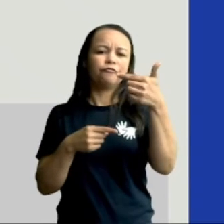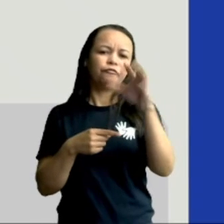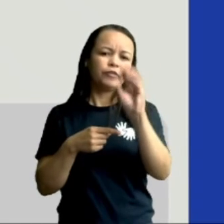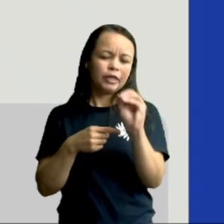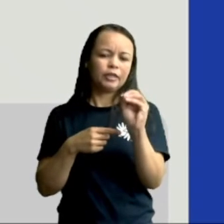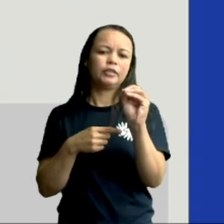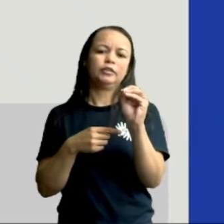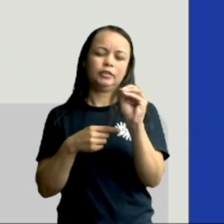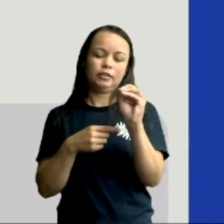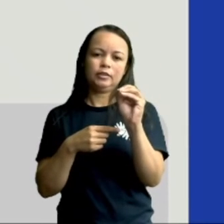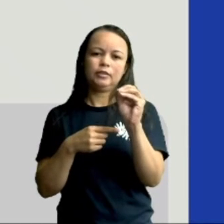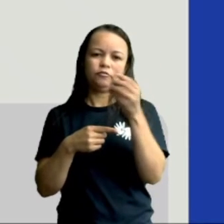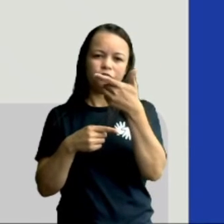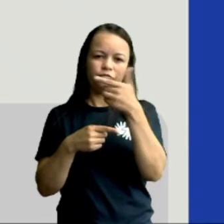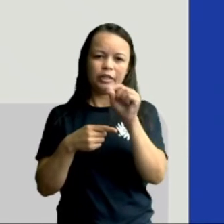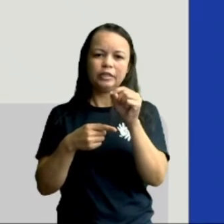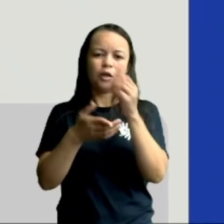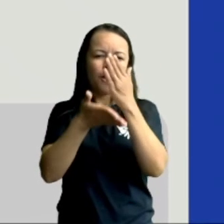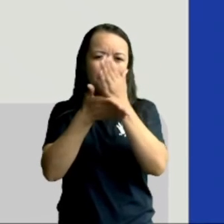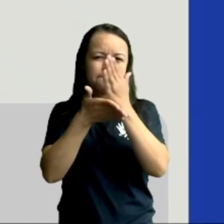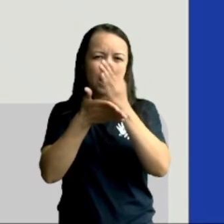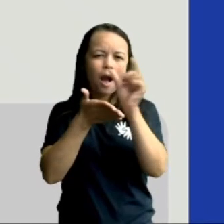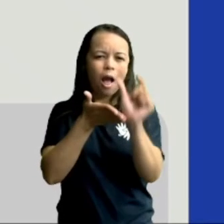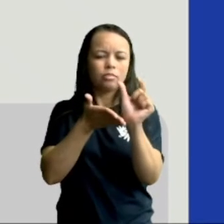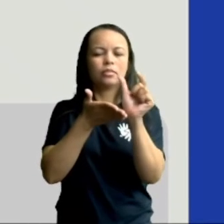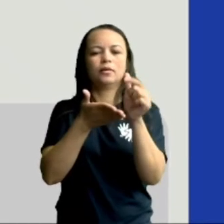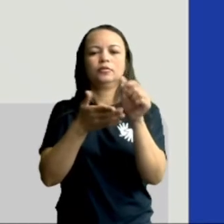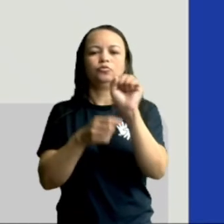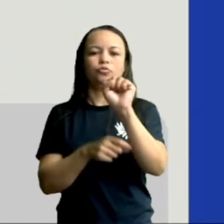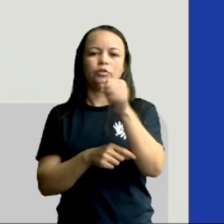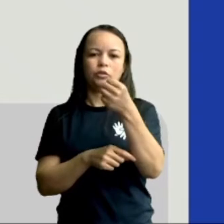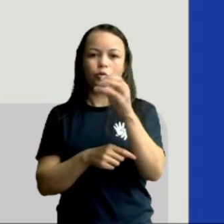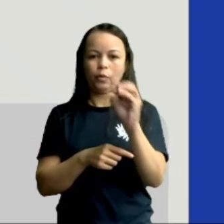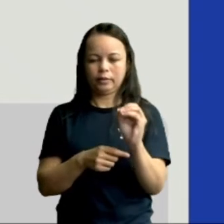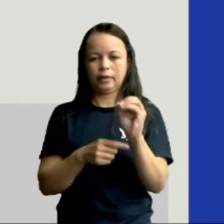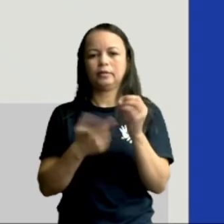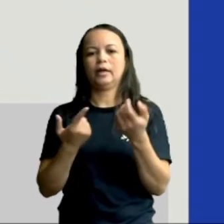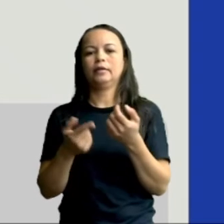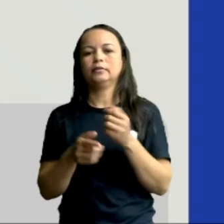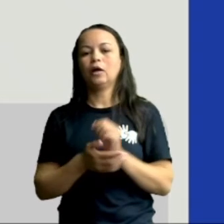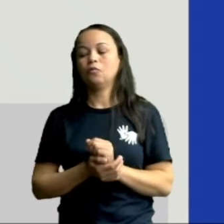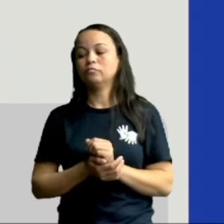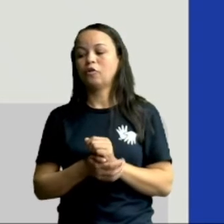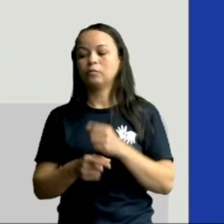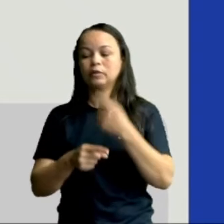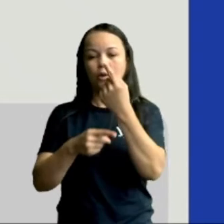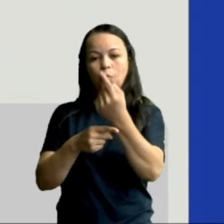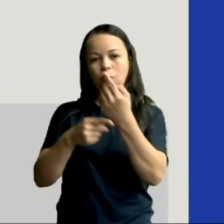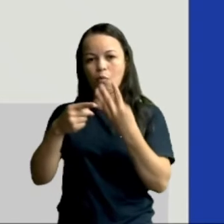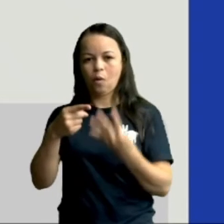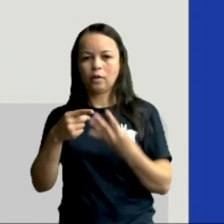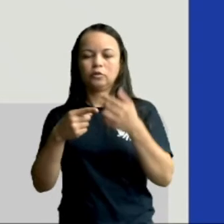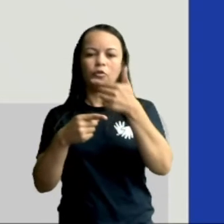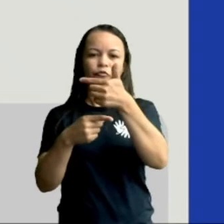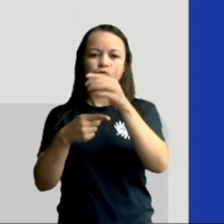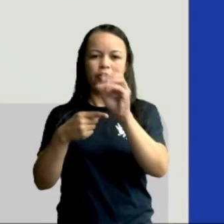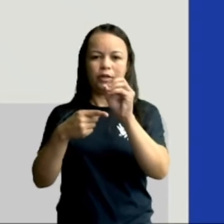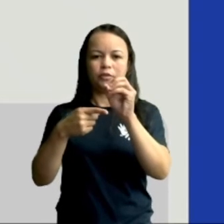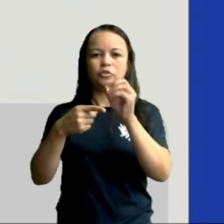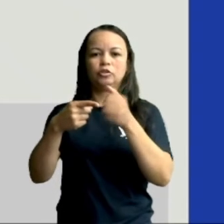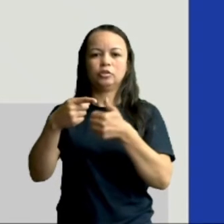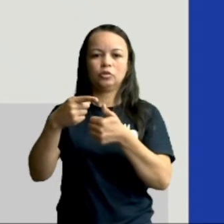uma parte dos 80. Então, 20 sobre 80, a gente vai ter o quê? 1/4. Como a senhora simplificou isso,